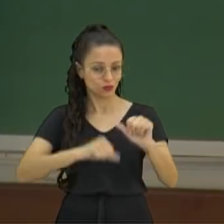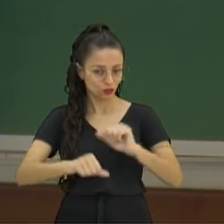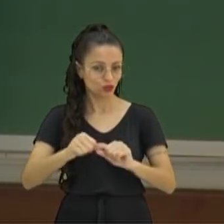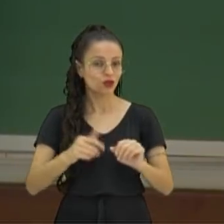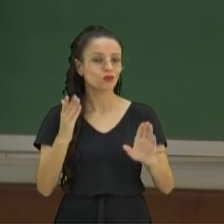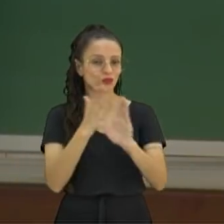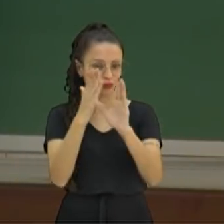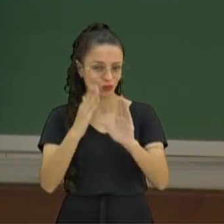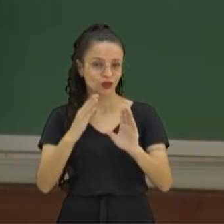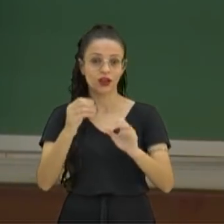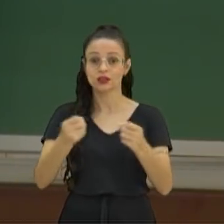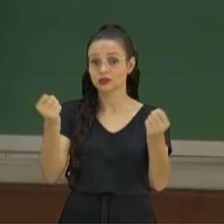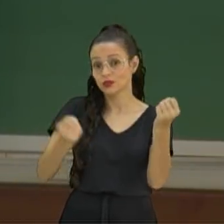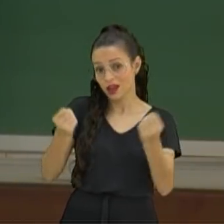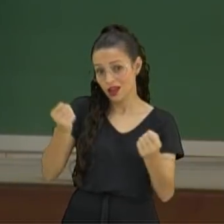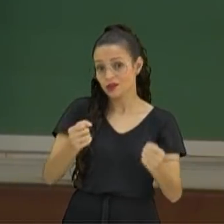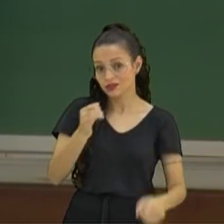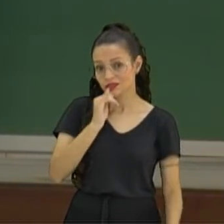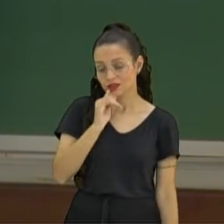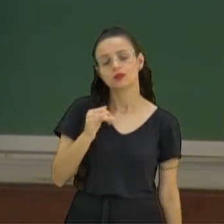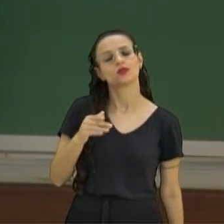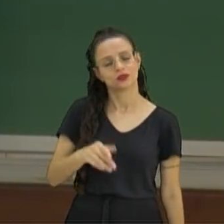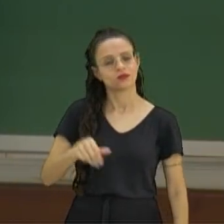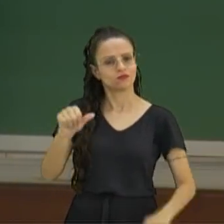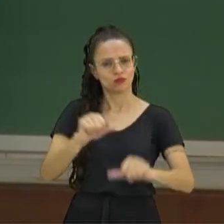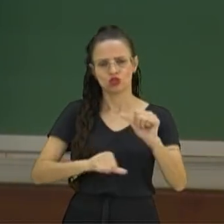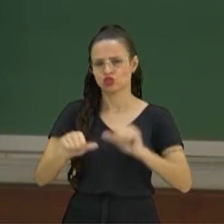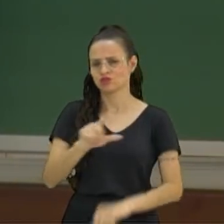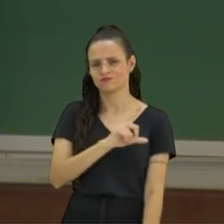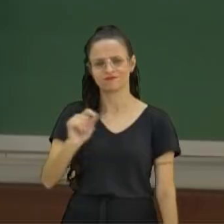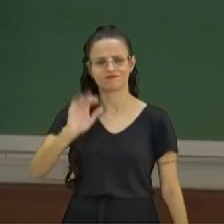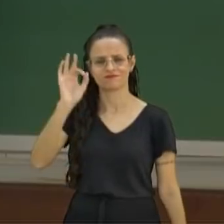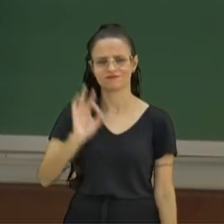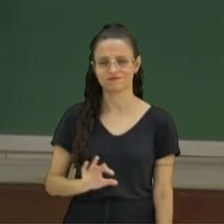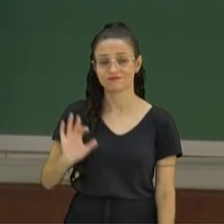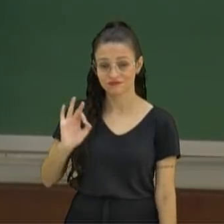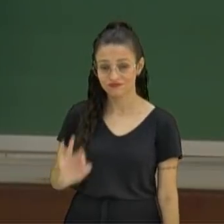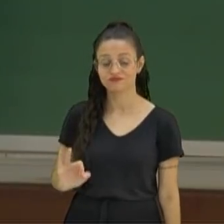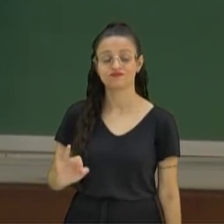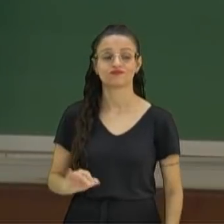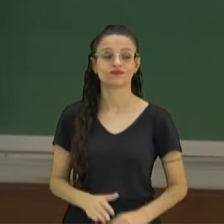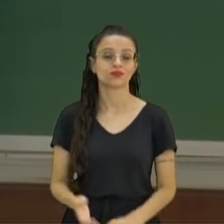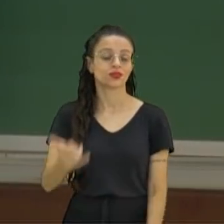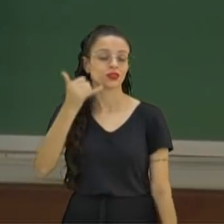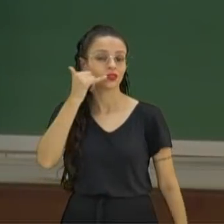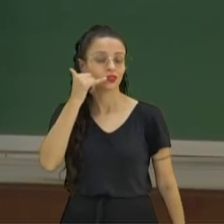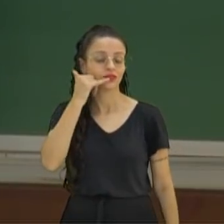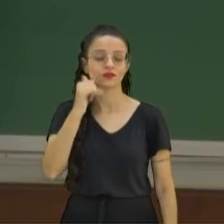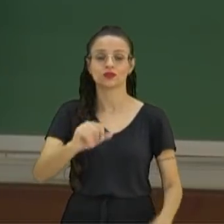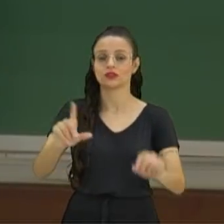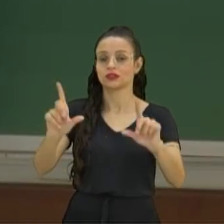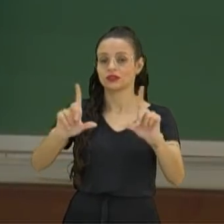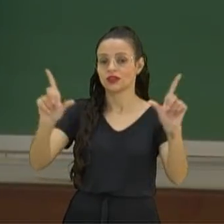partir da chegada do automóvel, por exemplo, mudou completamente, né? Telefone, televisor, rádio,